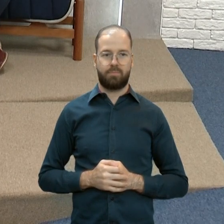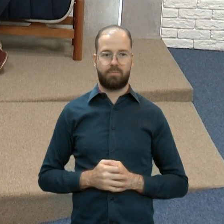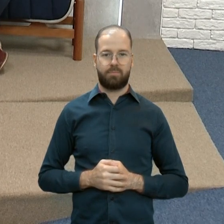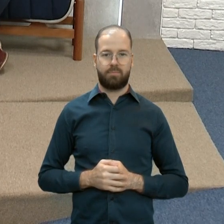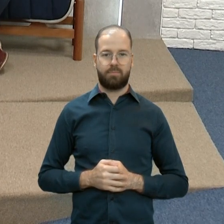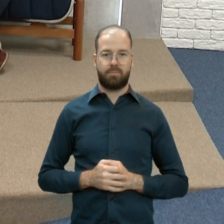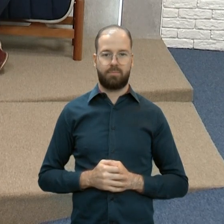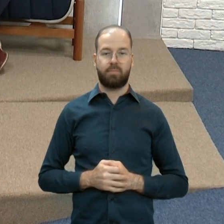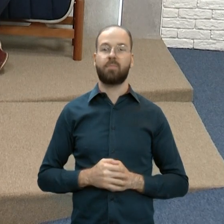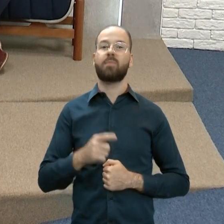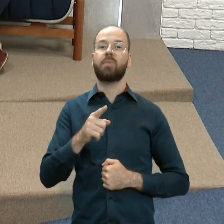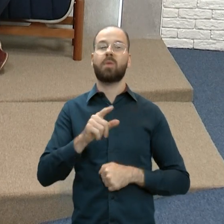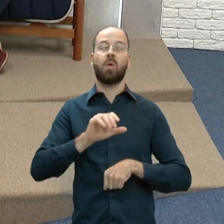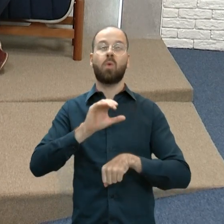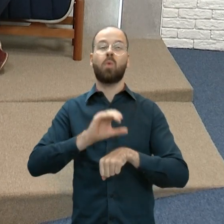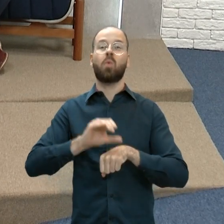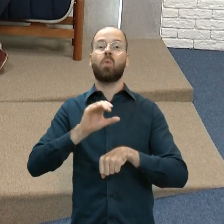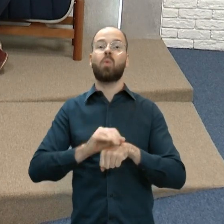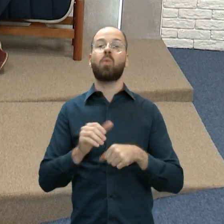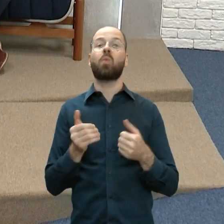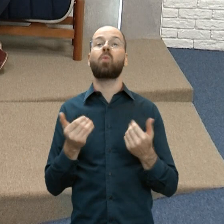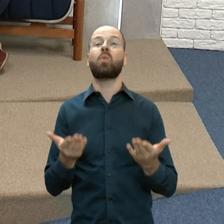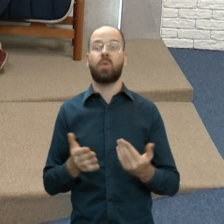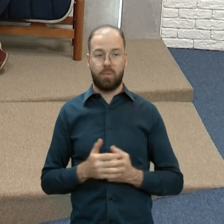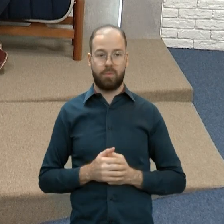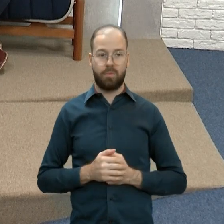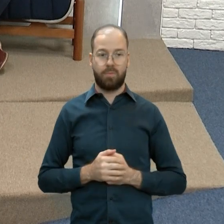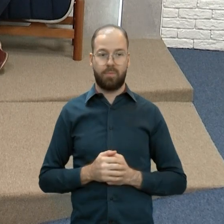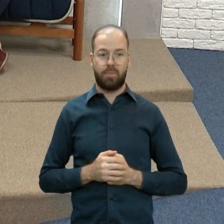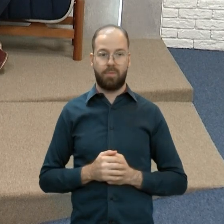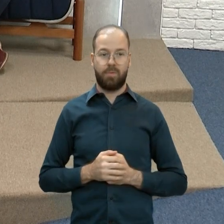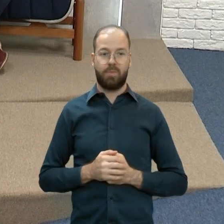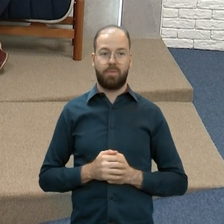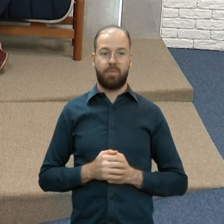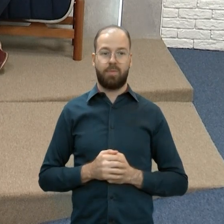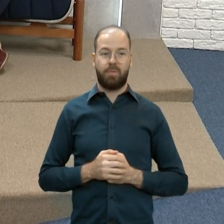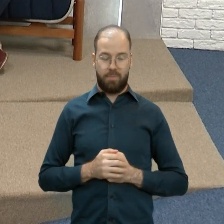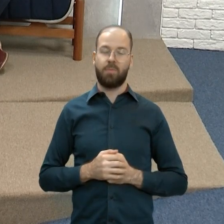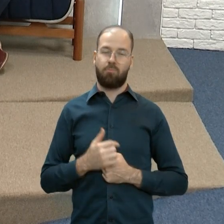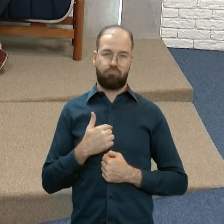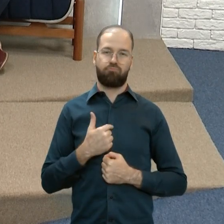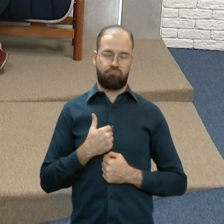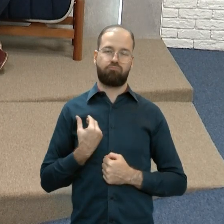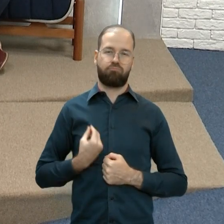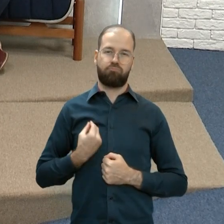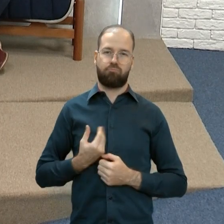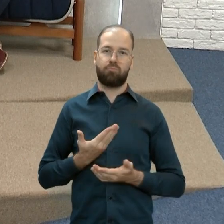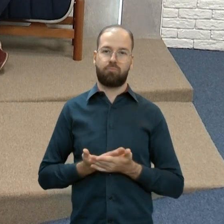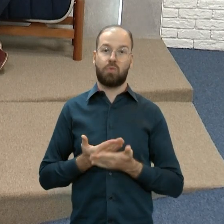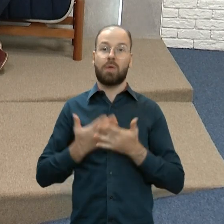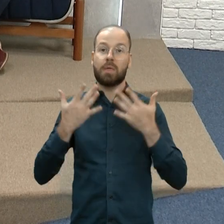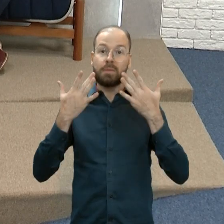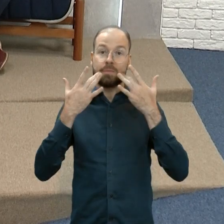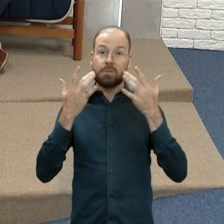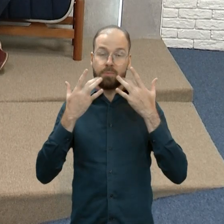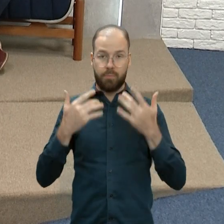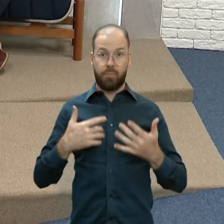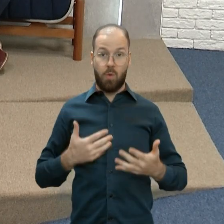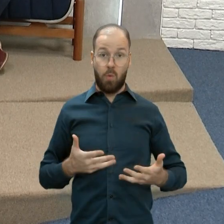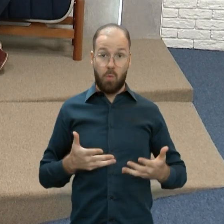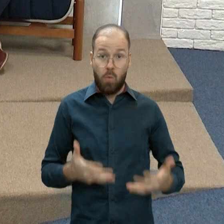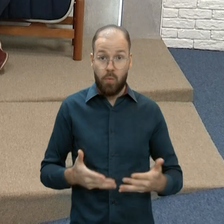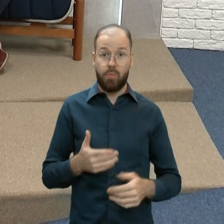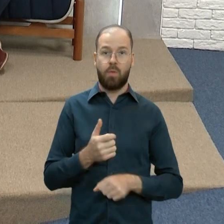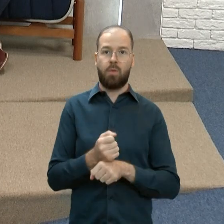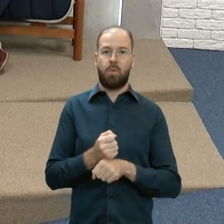Você faz que curso? Já, tô querendo pegar Eu entrei aqui em 2019.